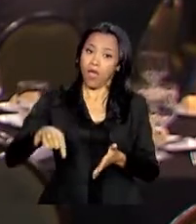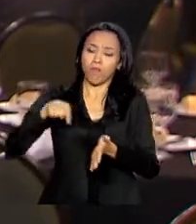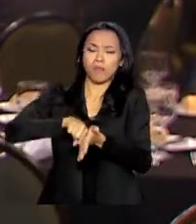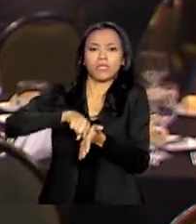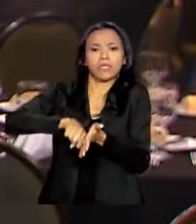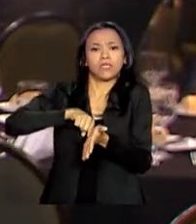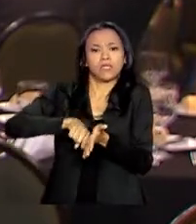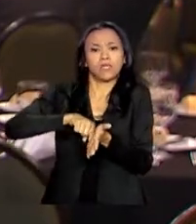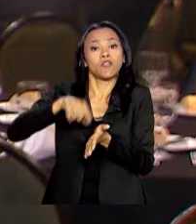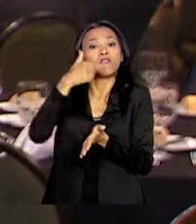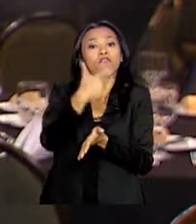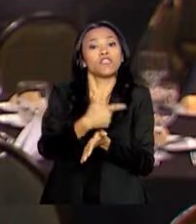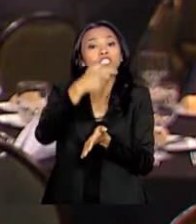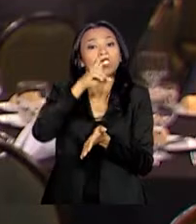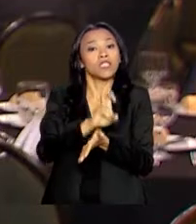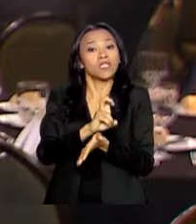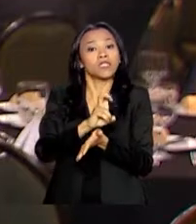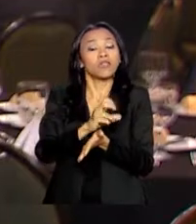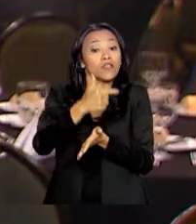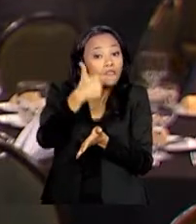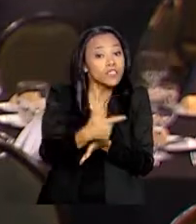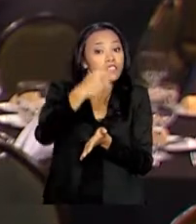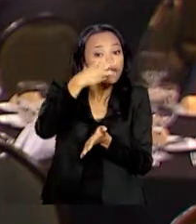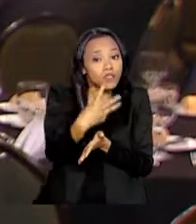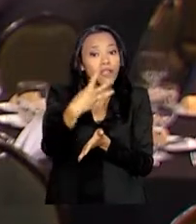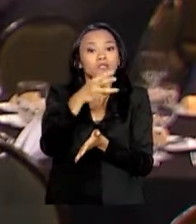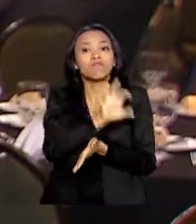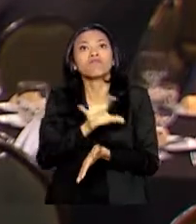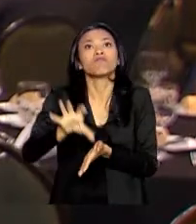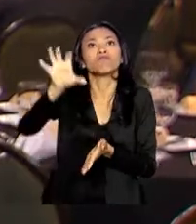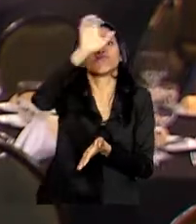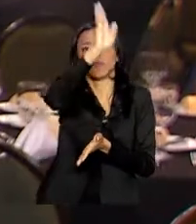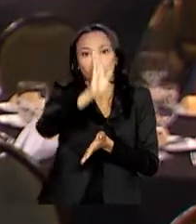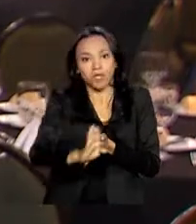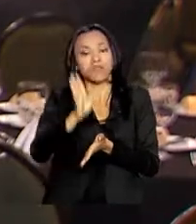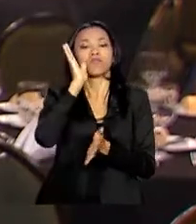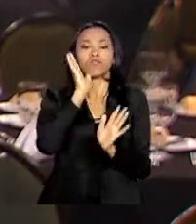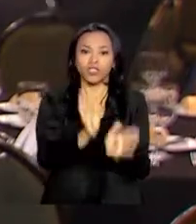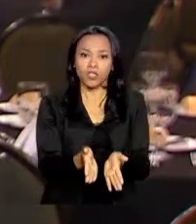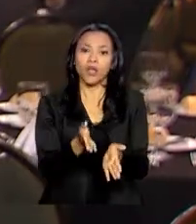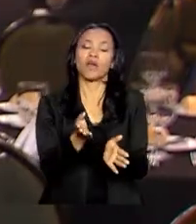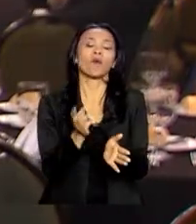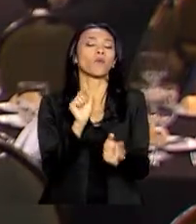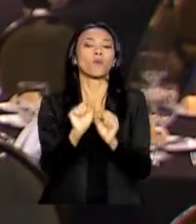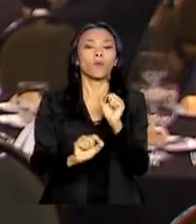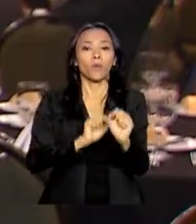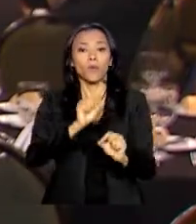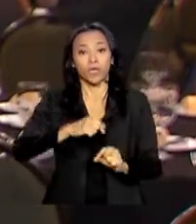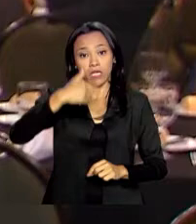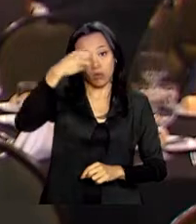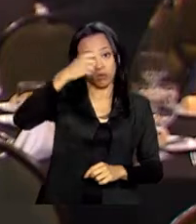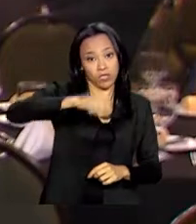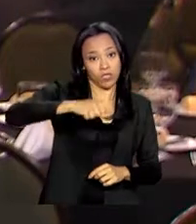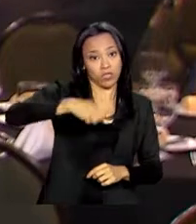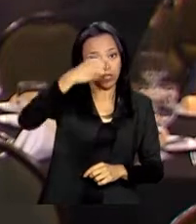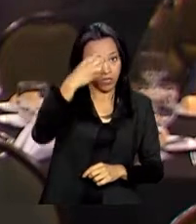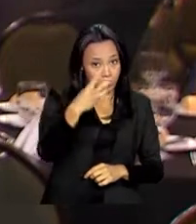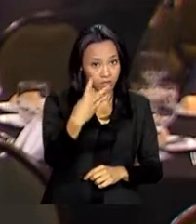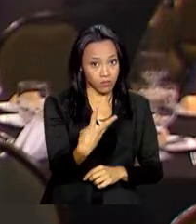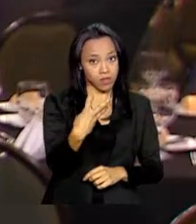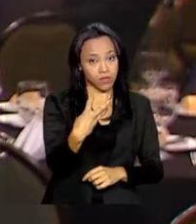realizado em 23 regiões do país mostra também que foram comercializadas no primeiro a trimestre de